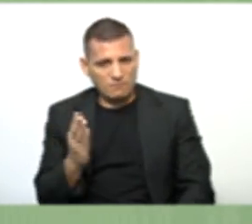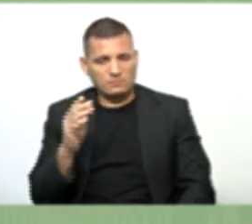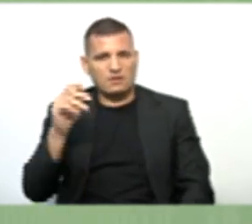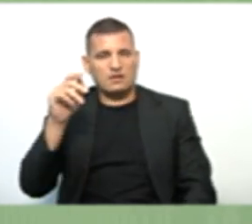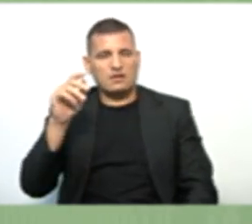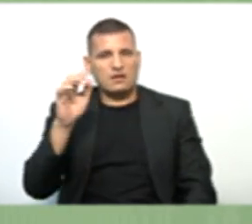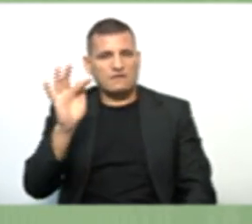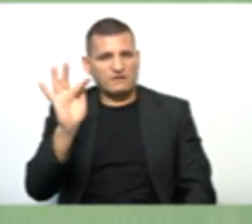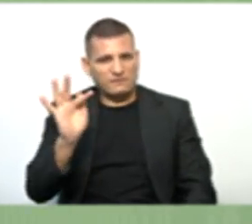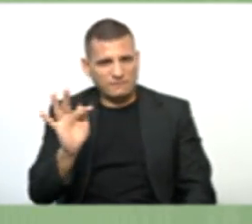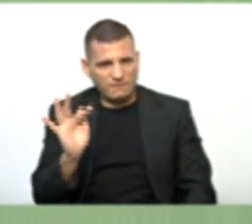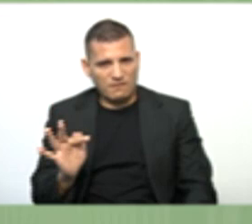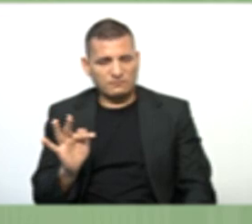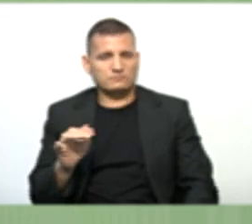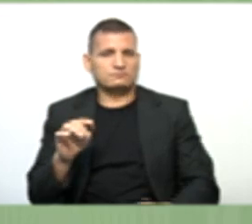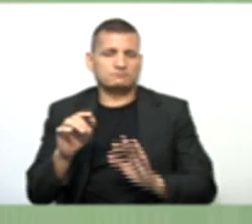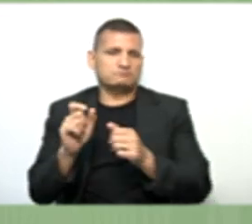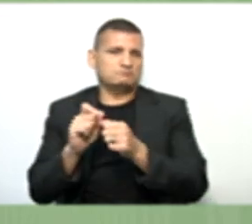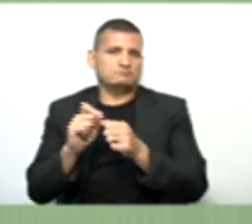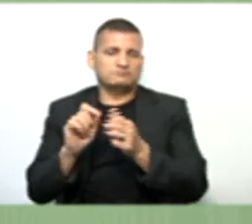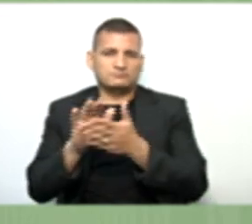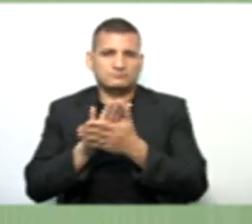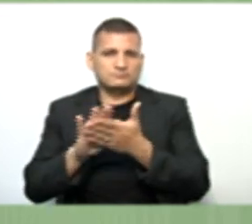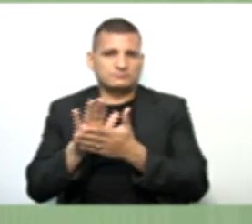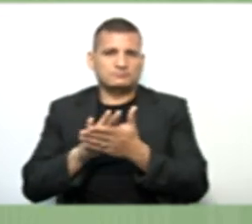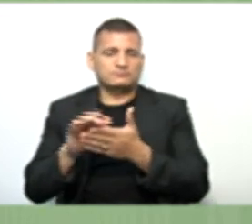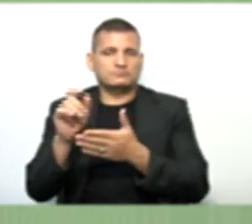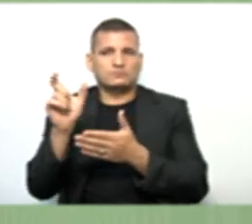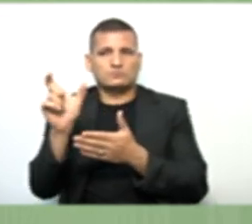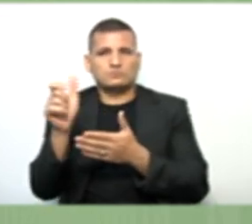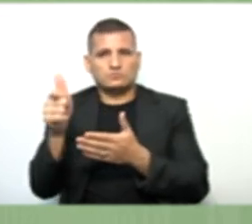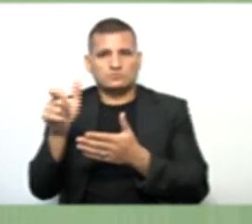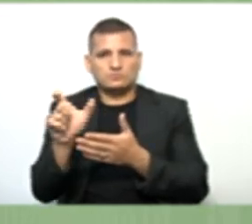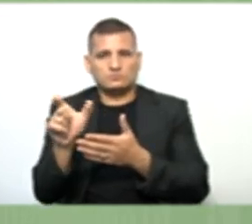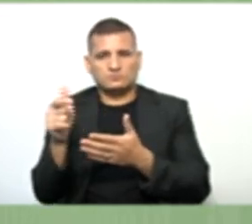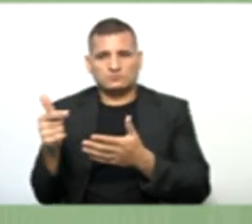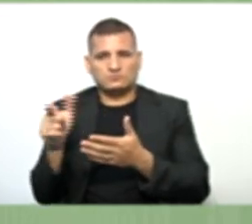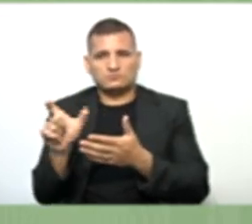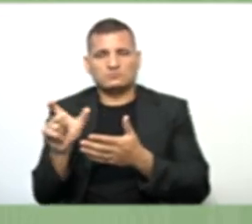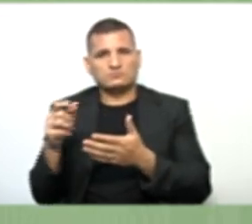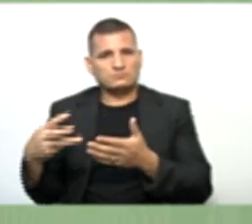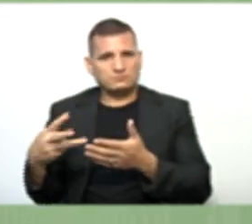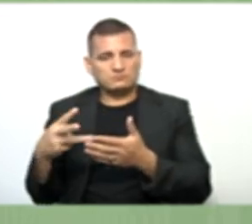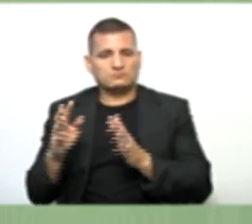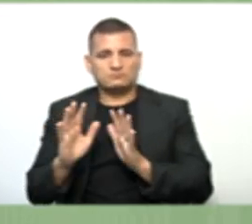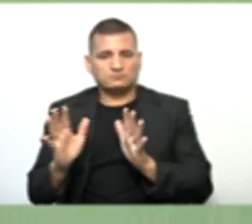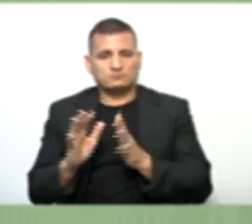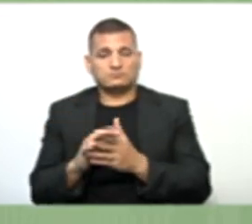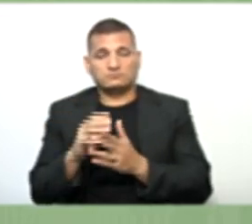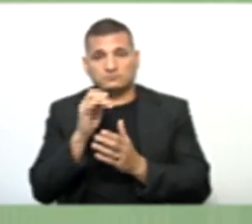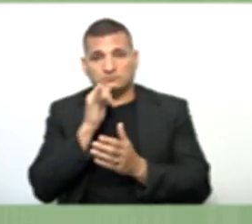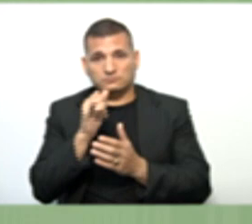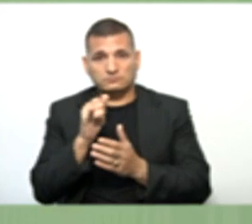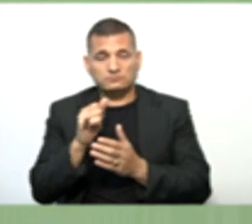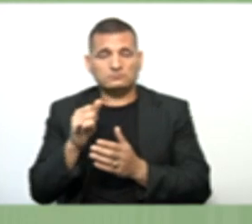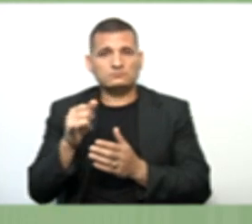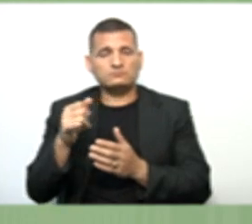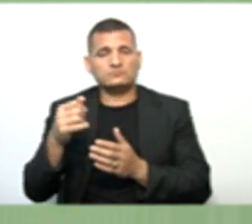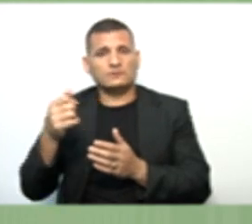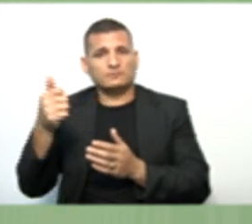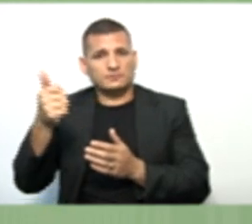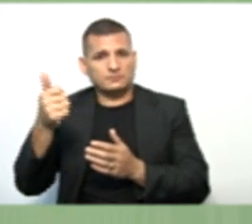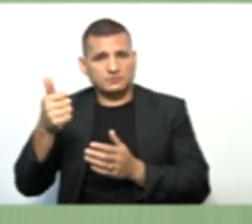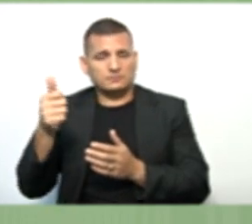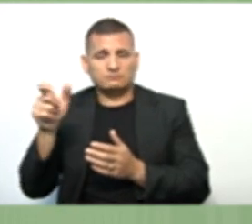comandos. Nem o 1, nem o 2, nem o 3. Se uma das condições for verdadeira, aquela que foi verdadeira em primeiro